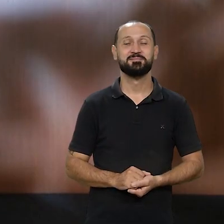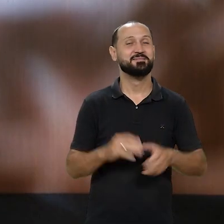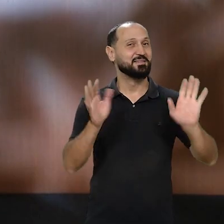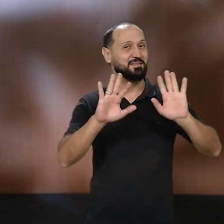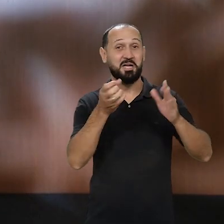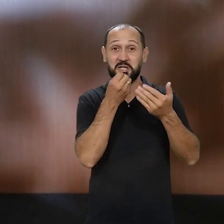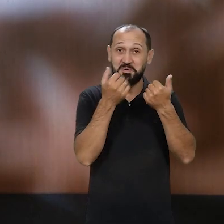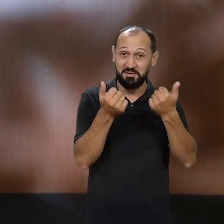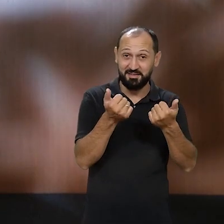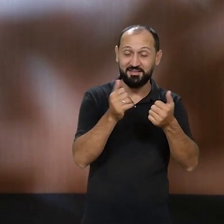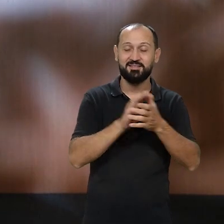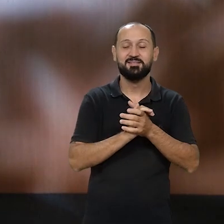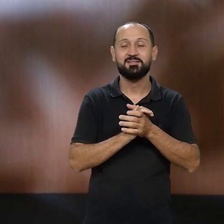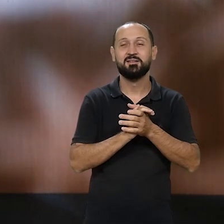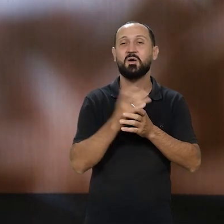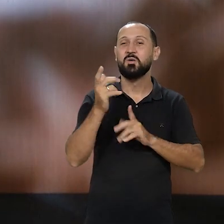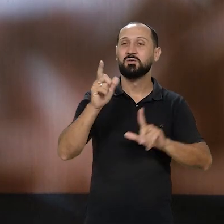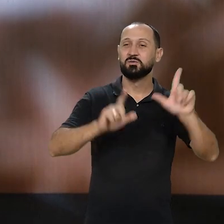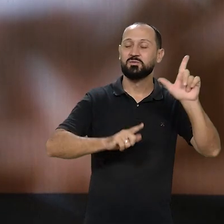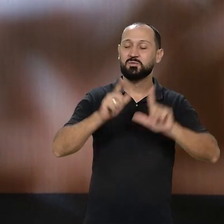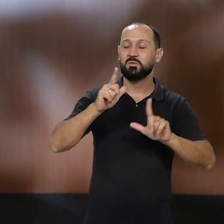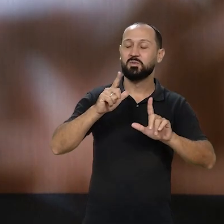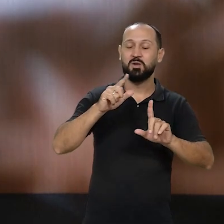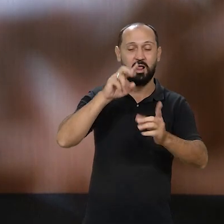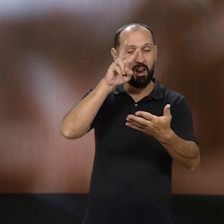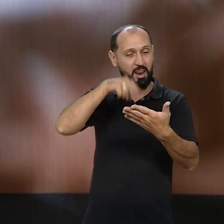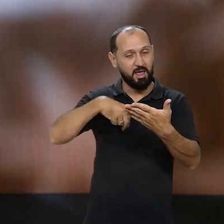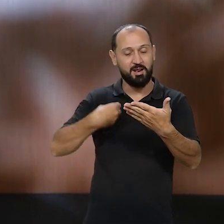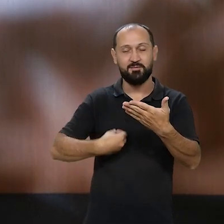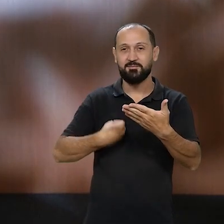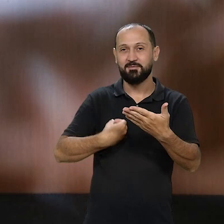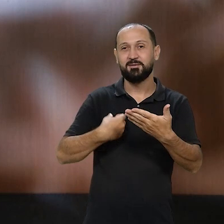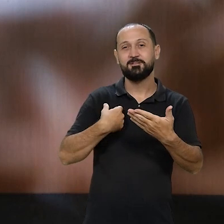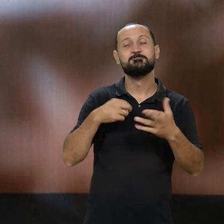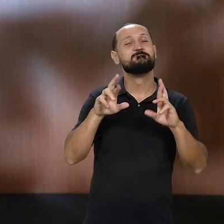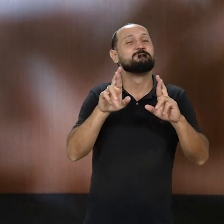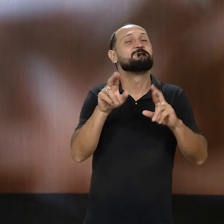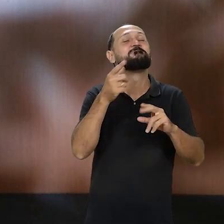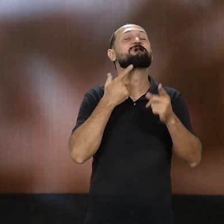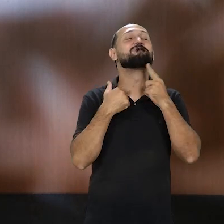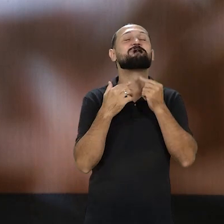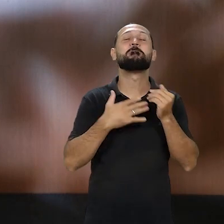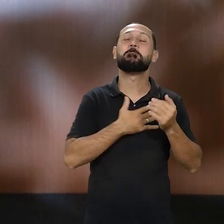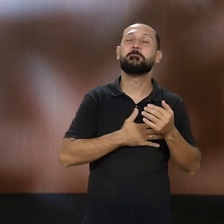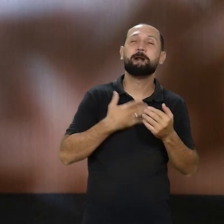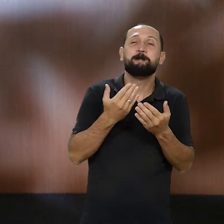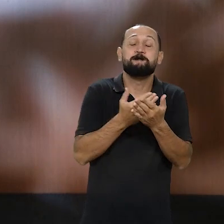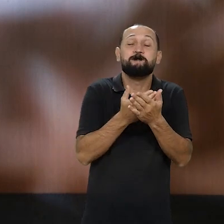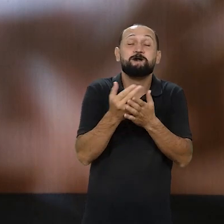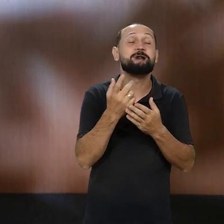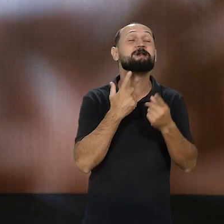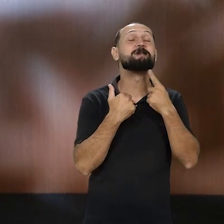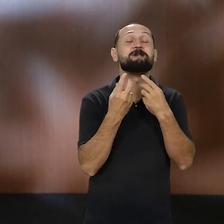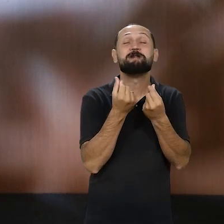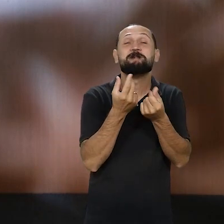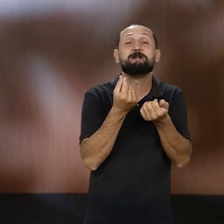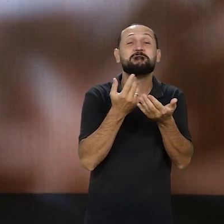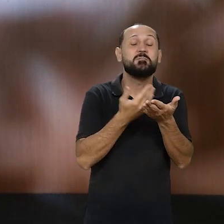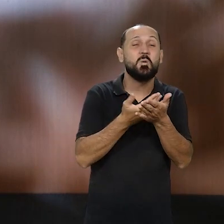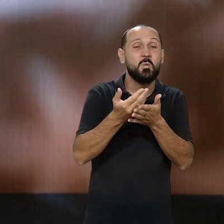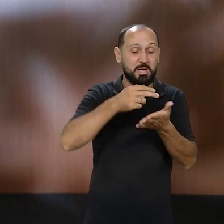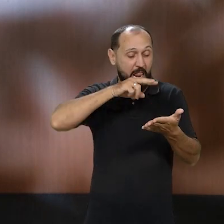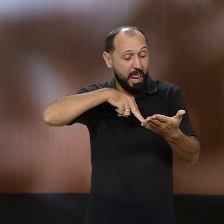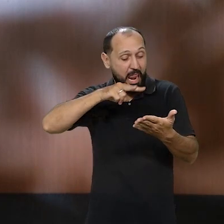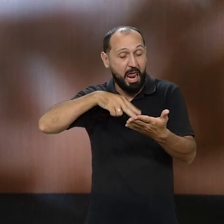Oi pessoal, tudo bem? Essa edição do Ler e Viver tá bem legal, espero que você goste e que desperte em você a vontade de